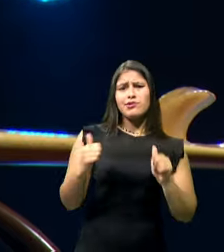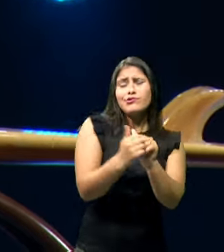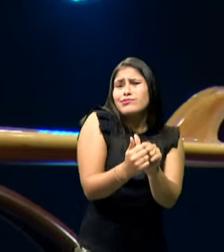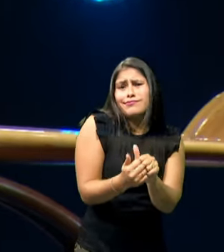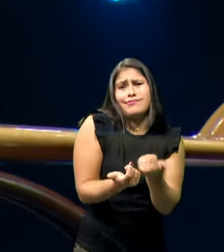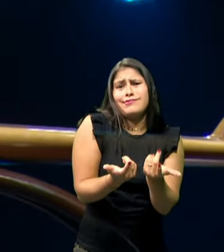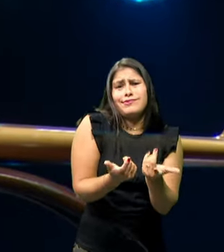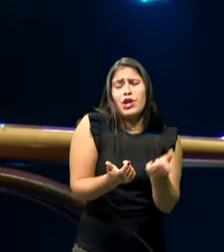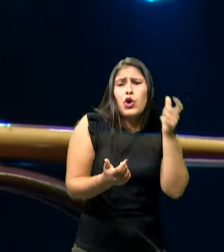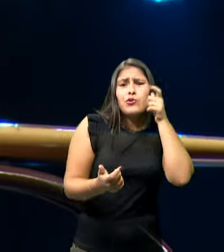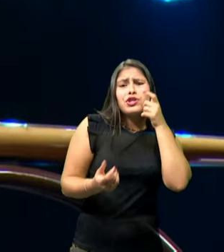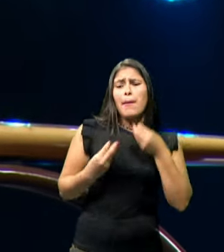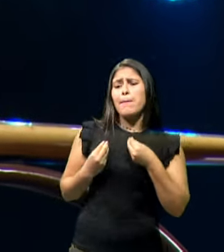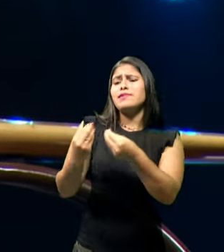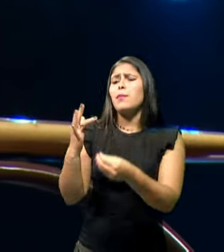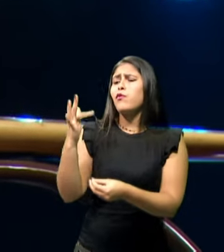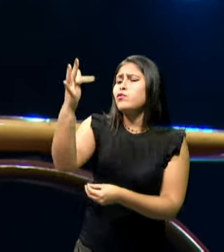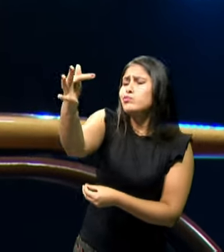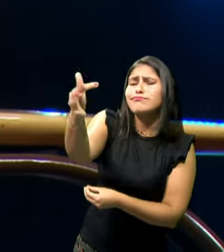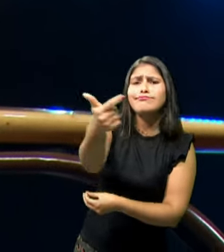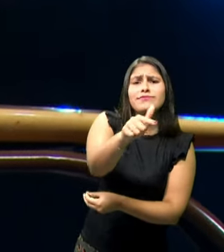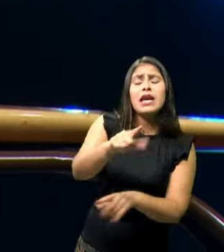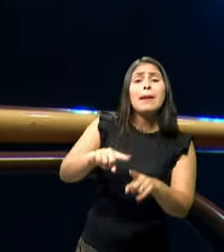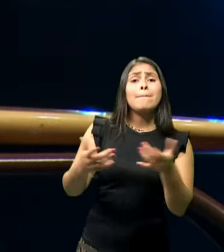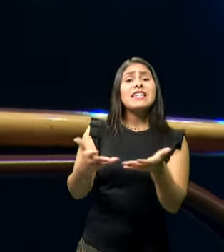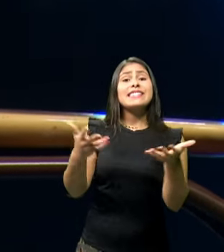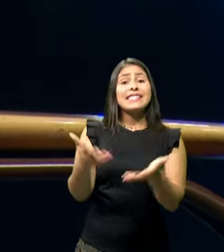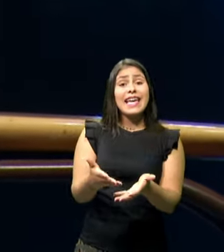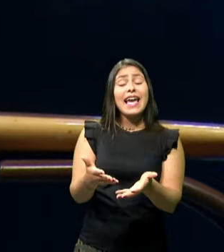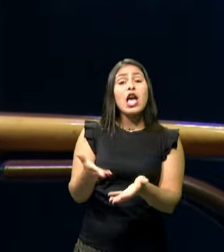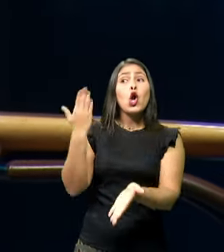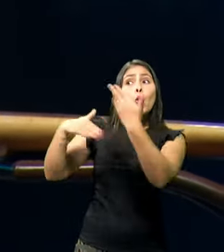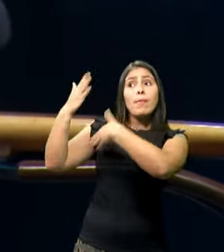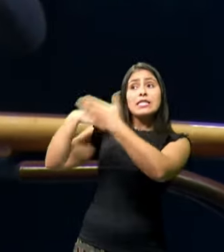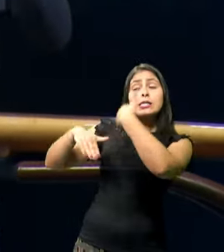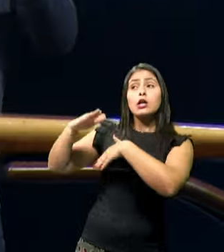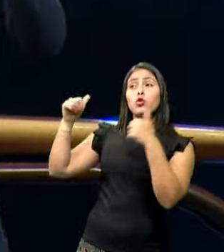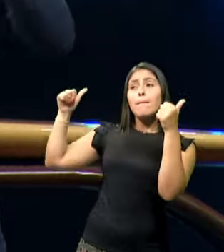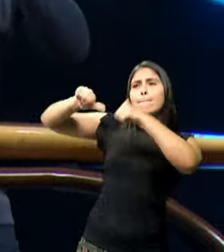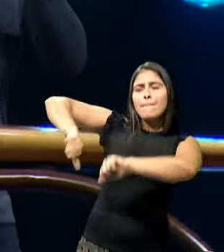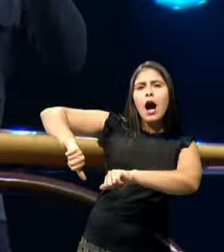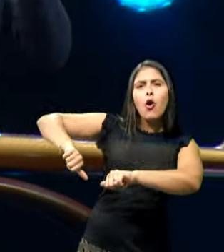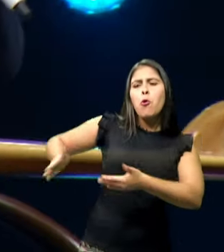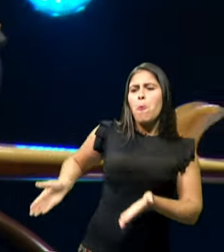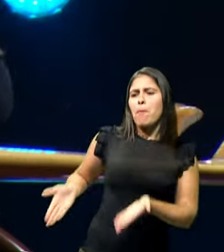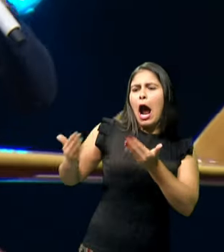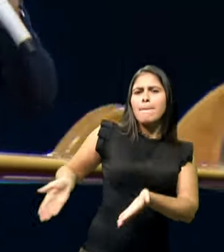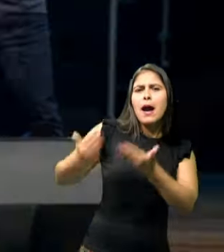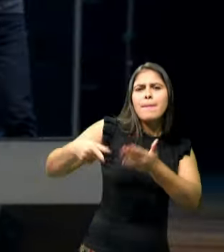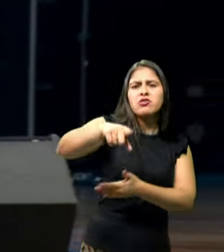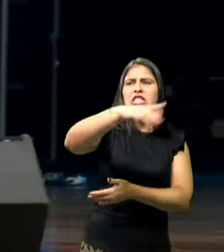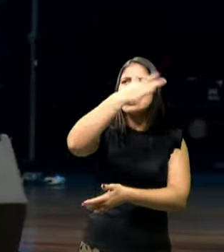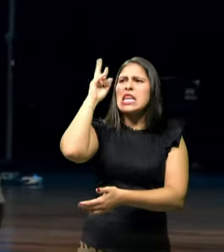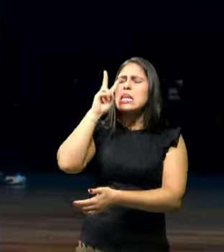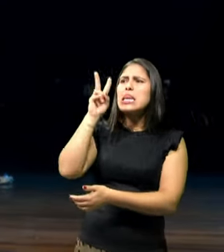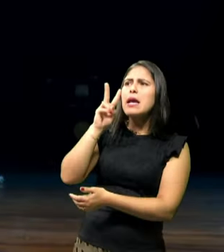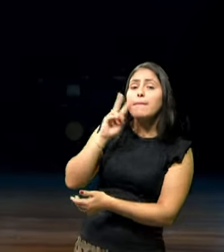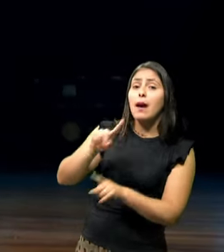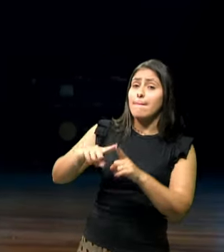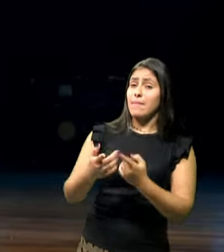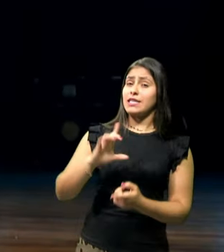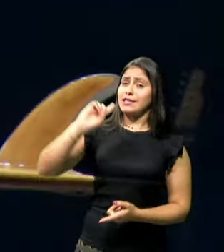para oferecer para o futuro, ele quer avivar as coisas ruins que te machucam do teu passado. E Deus me